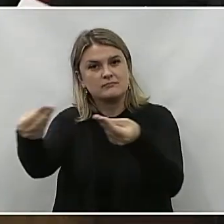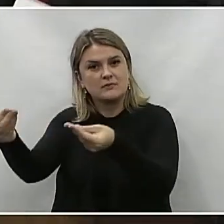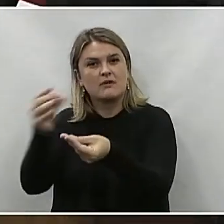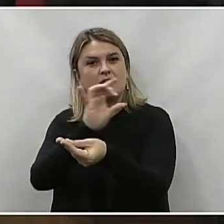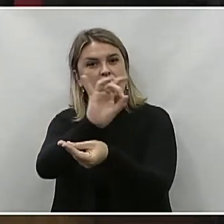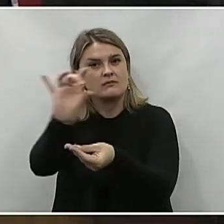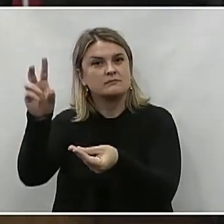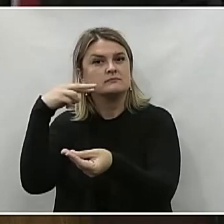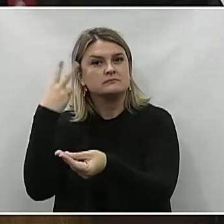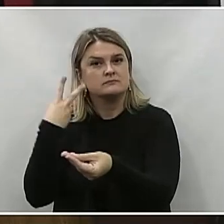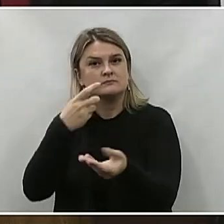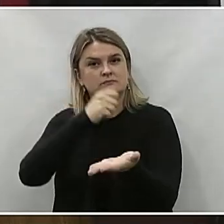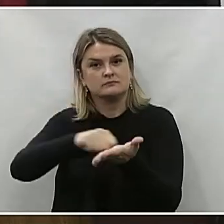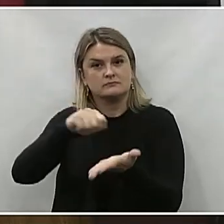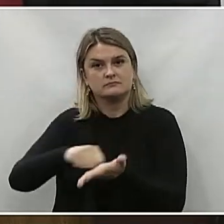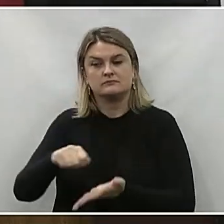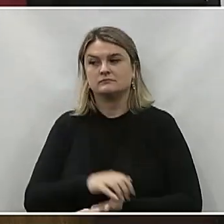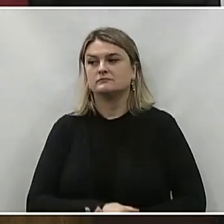assinaturas